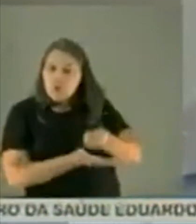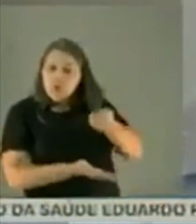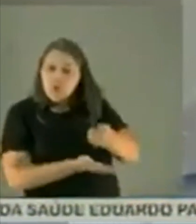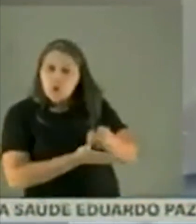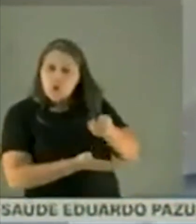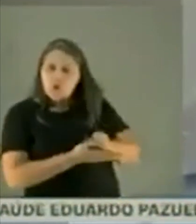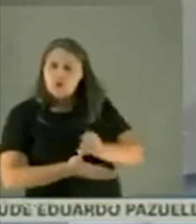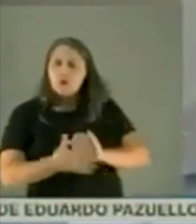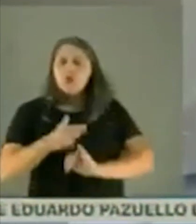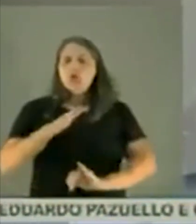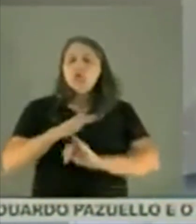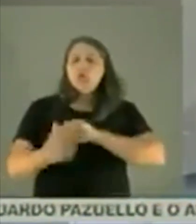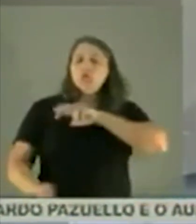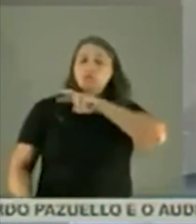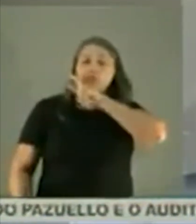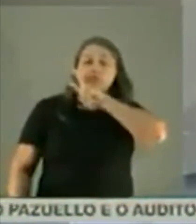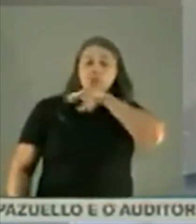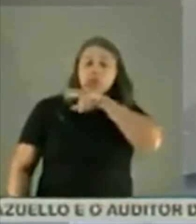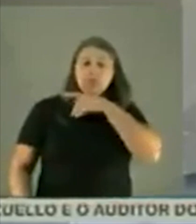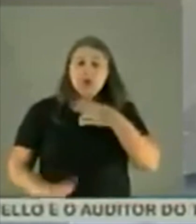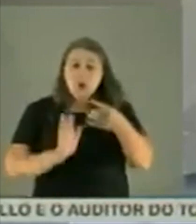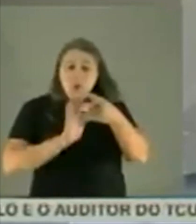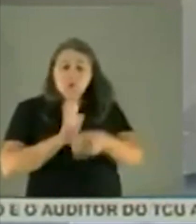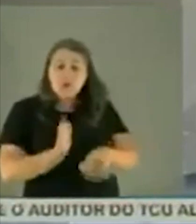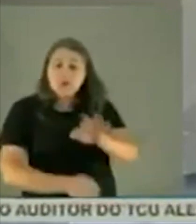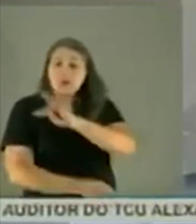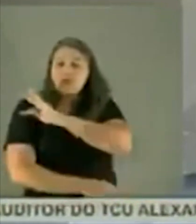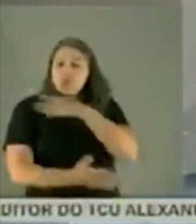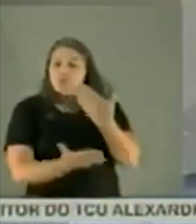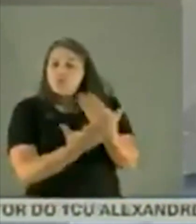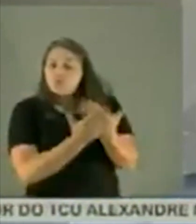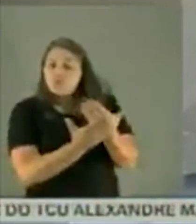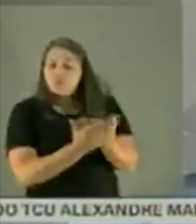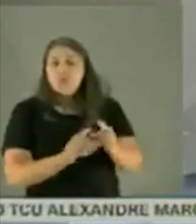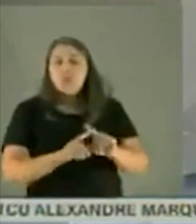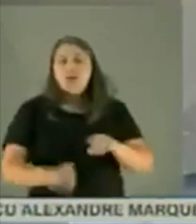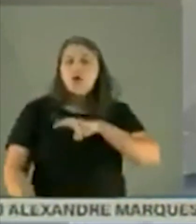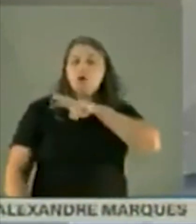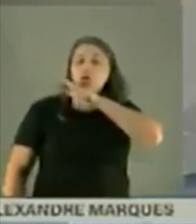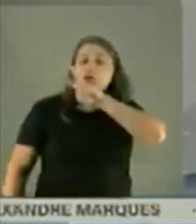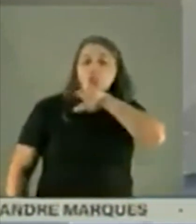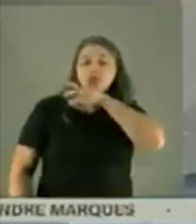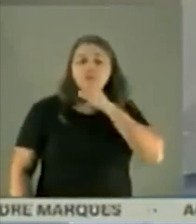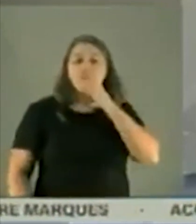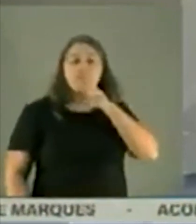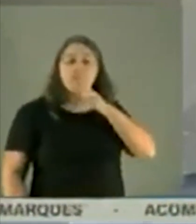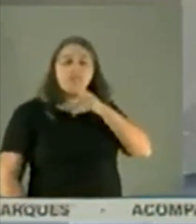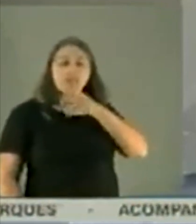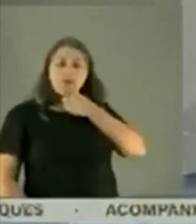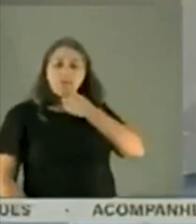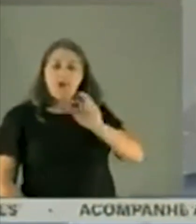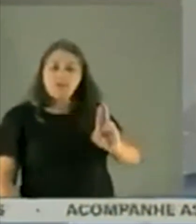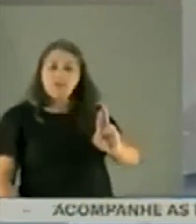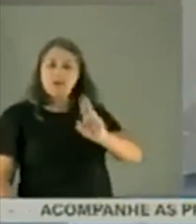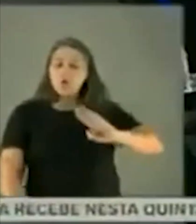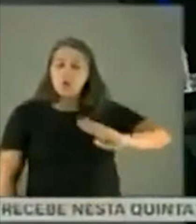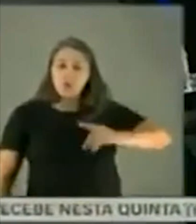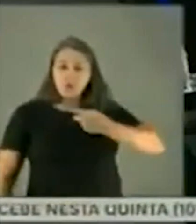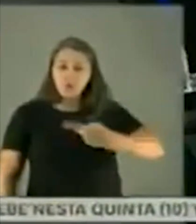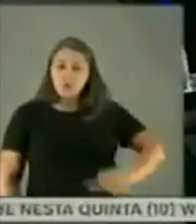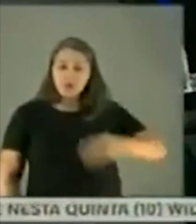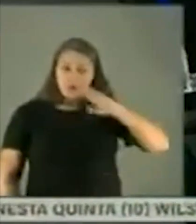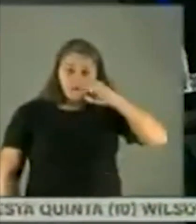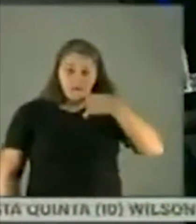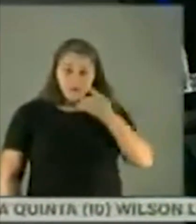Butantan dados técnicos dos estudos clínicos. Inclusive o Butantan demorava para nos reportar o que a gente estava solicitando.